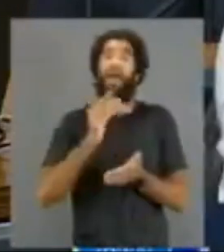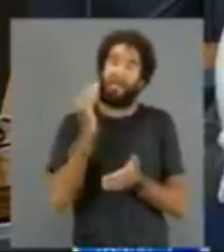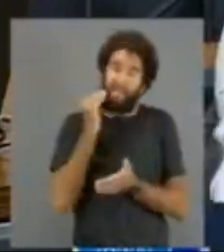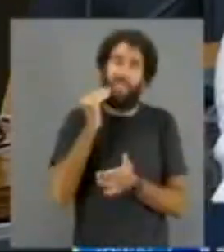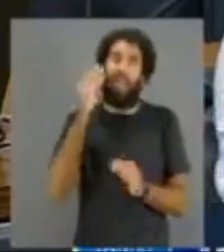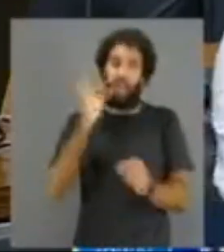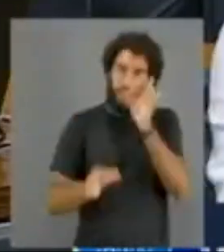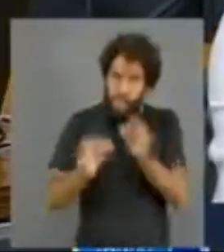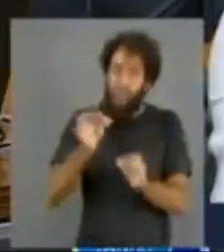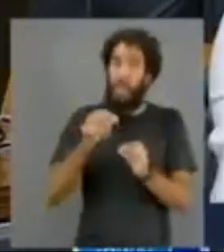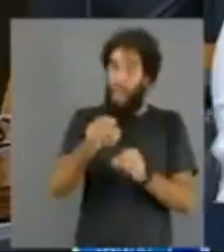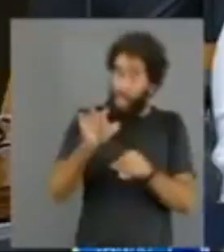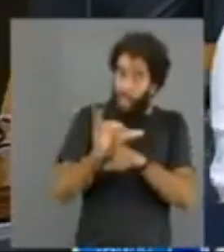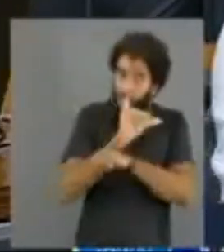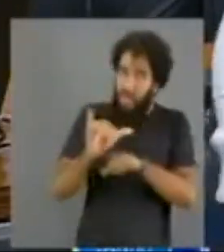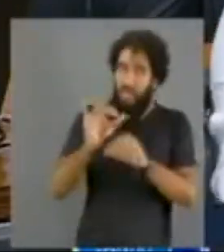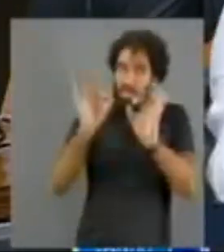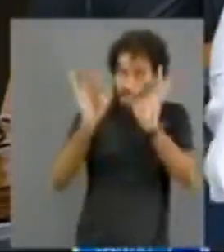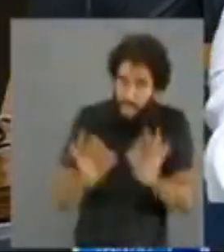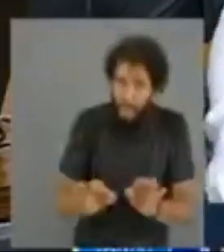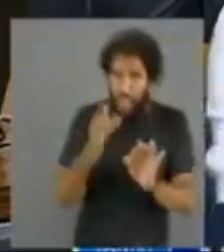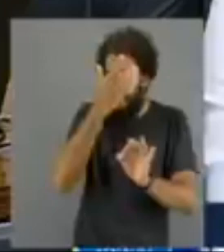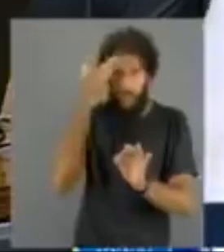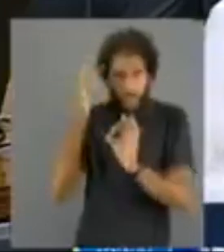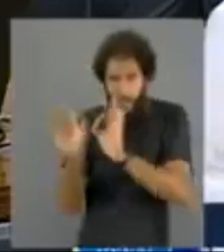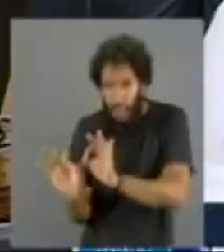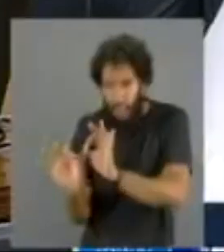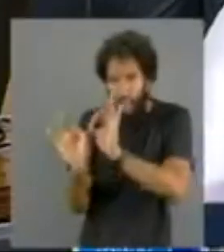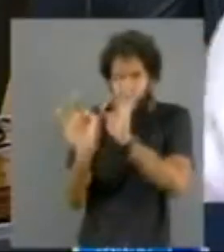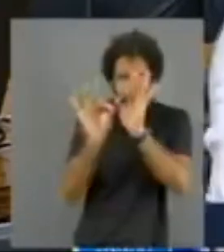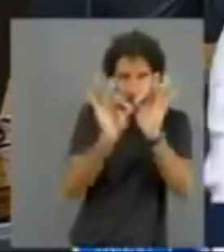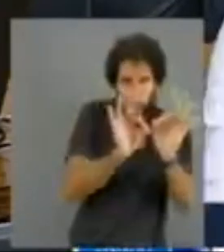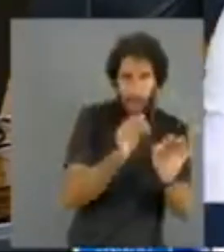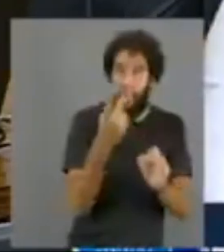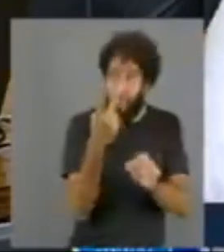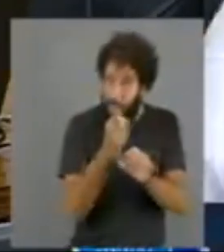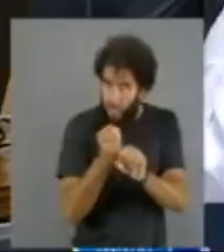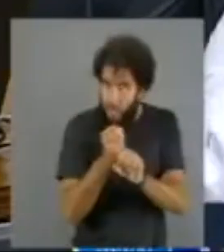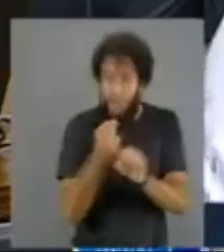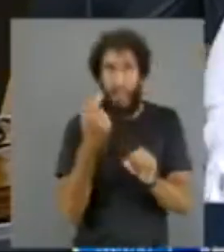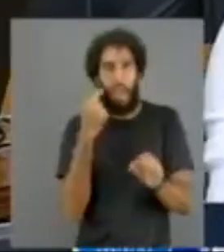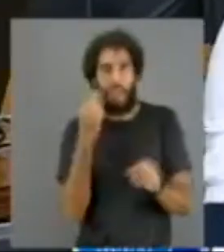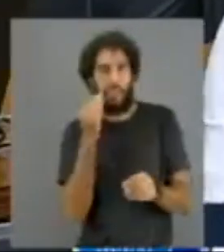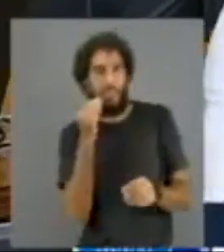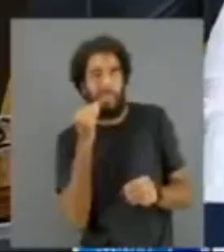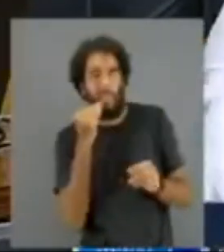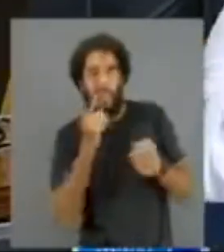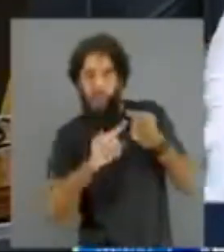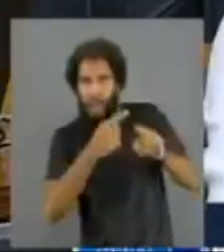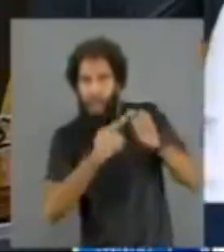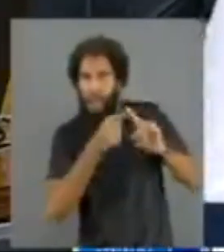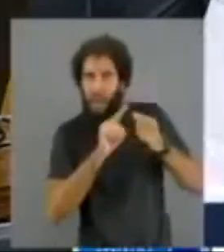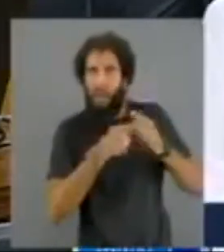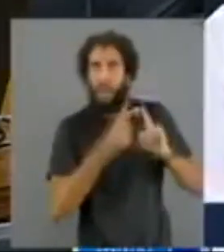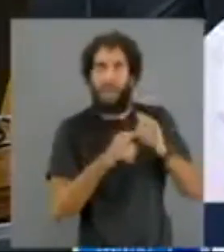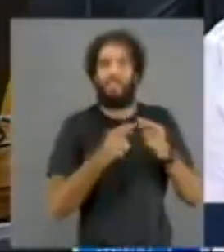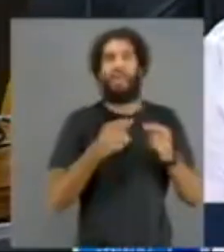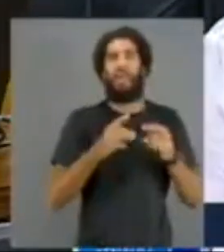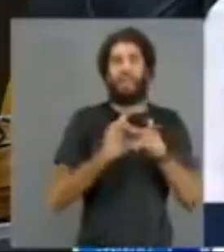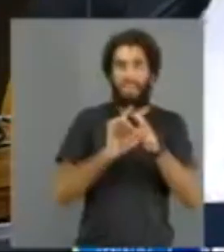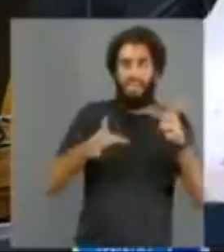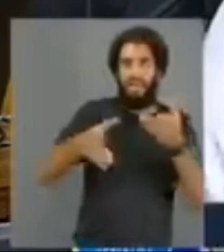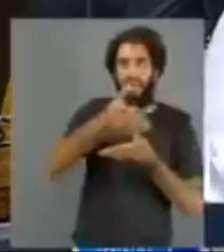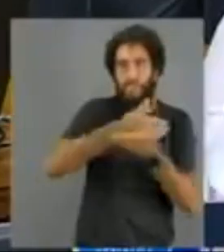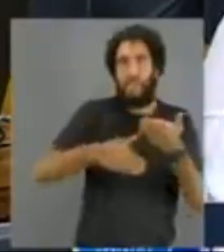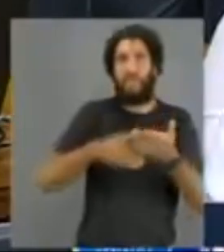É um passo fundamental daqueles que assistiram durante 2 anos eles flertarem com a tentativa permanente de suprimir as liberdades